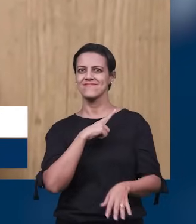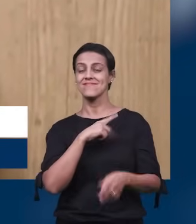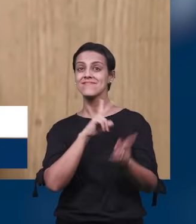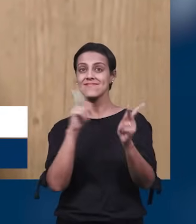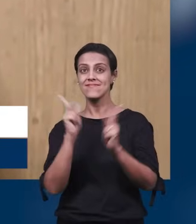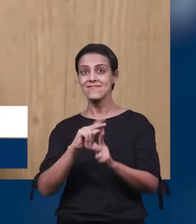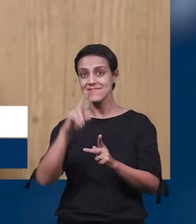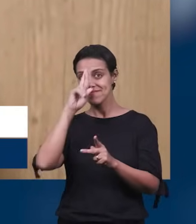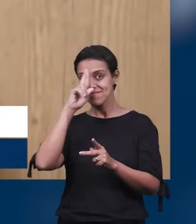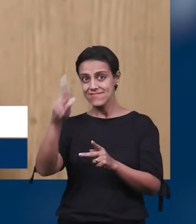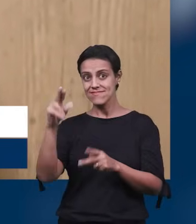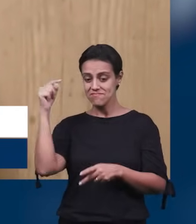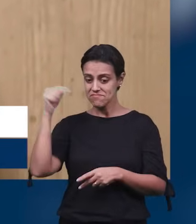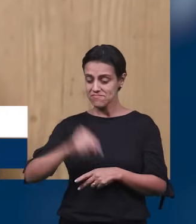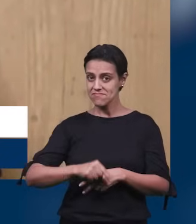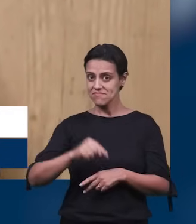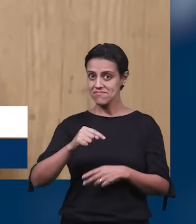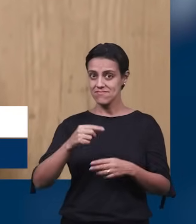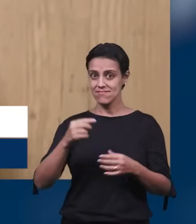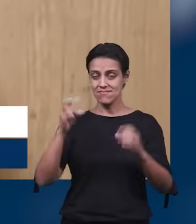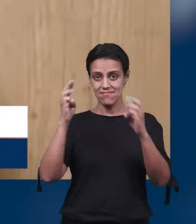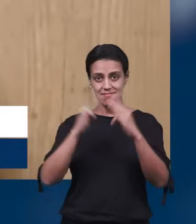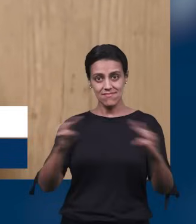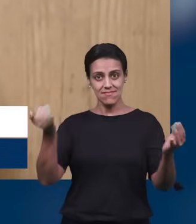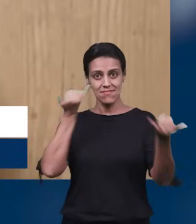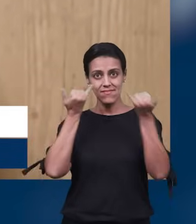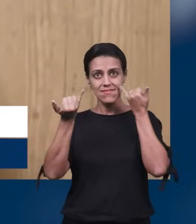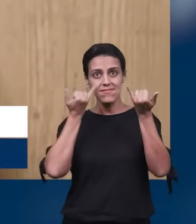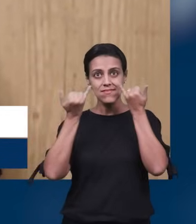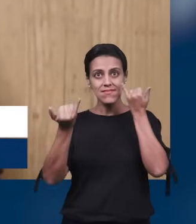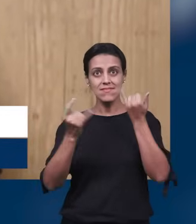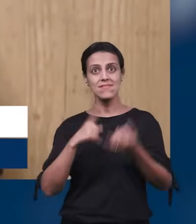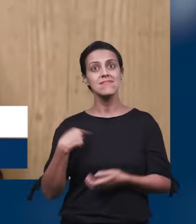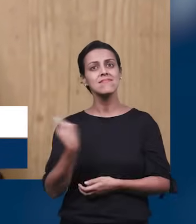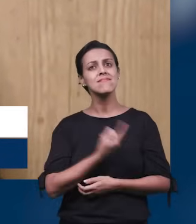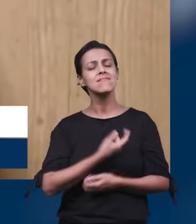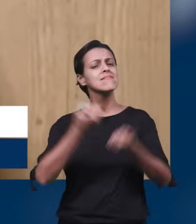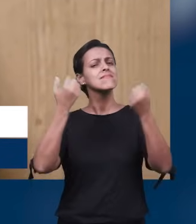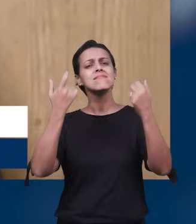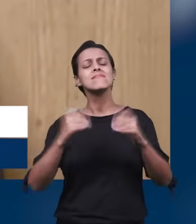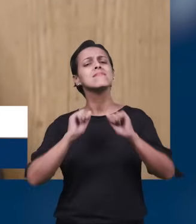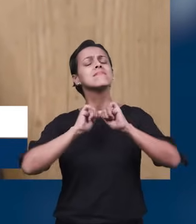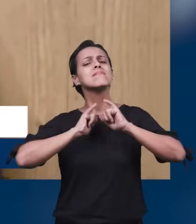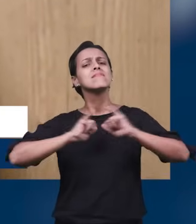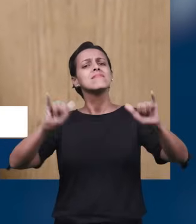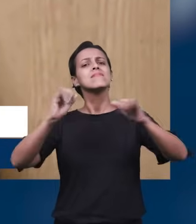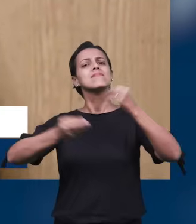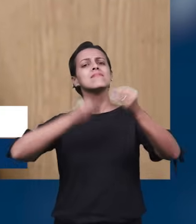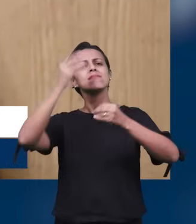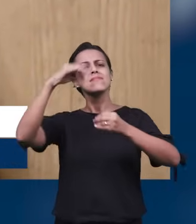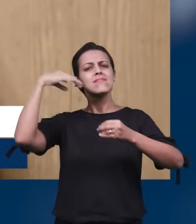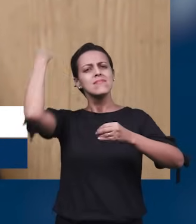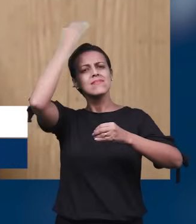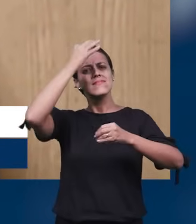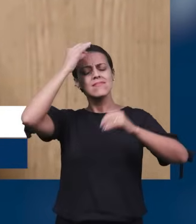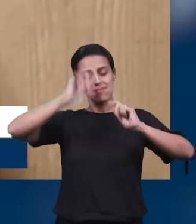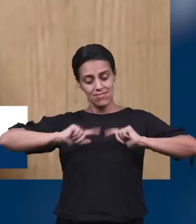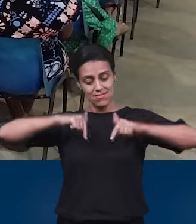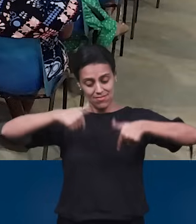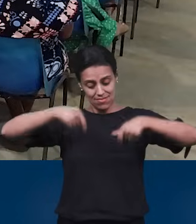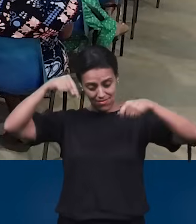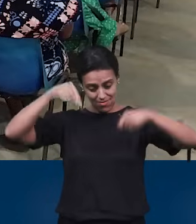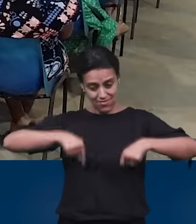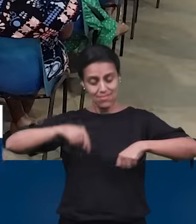Manaim News, nós vamos falar sobre a ação do Espírito Santo na sua obra aqui, no estado da Bahia. Vamos